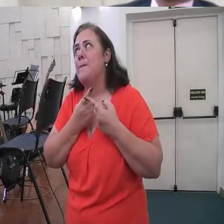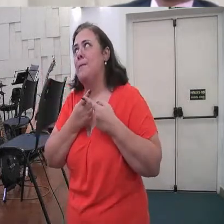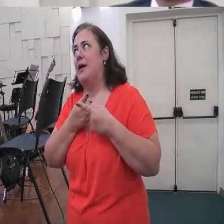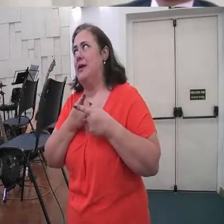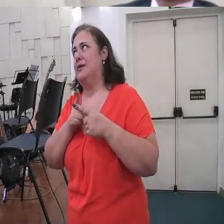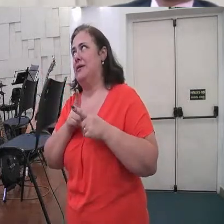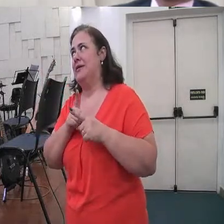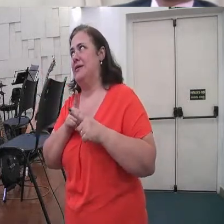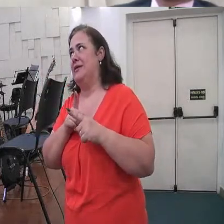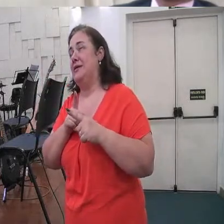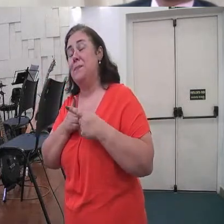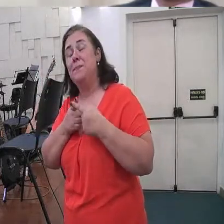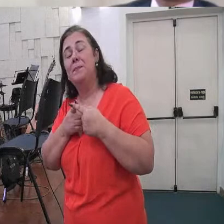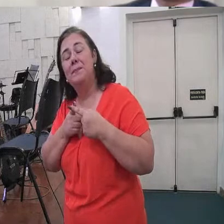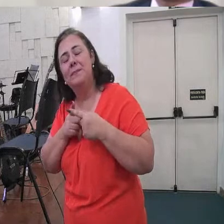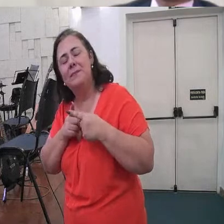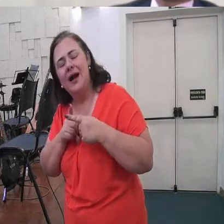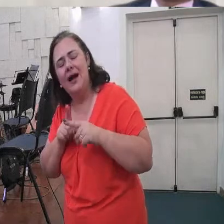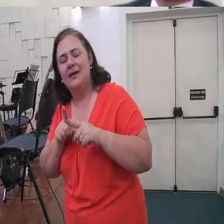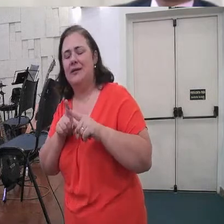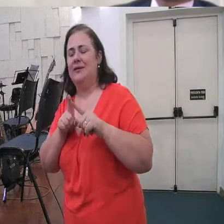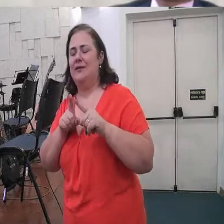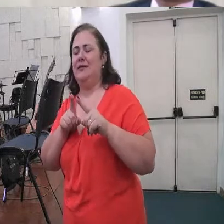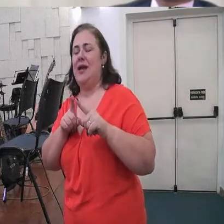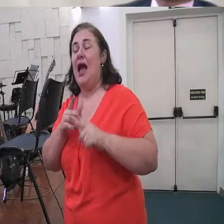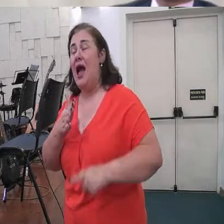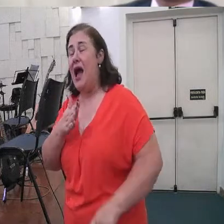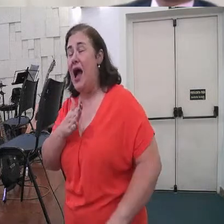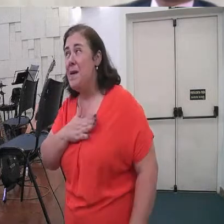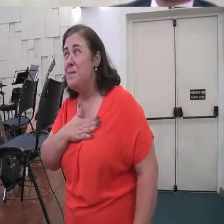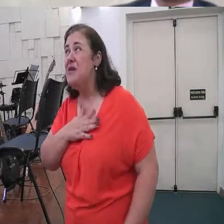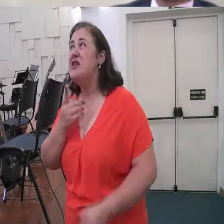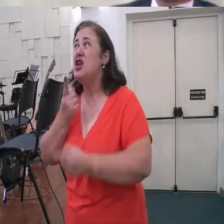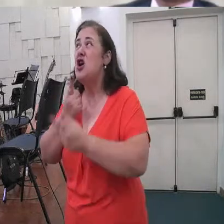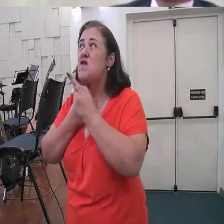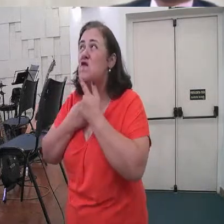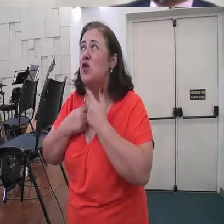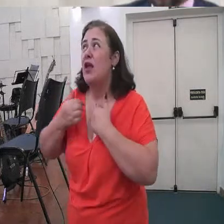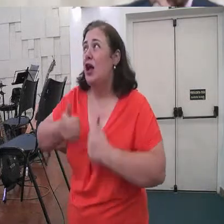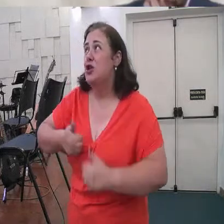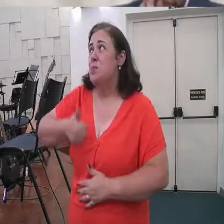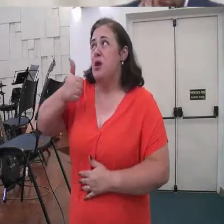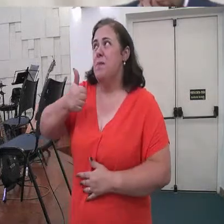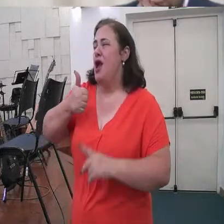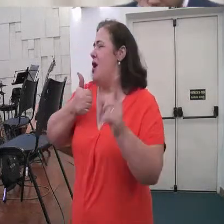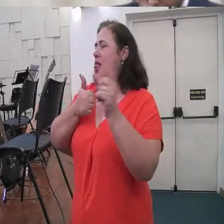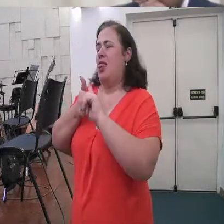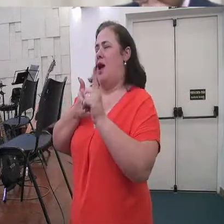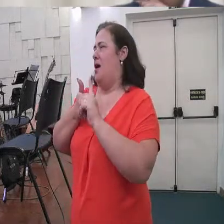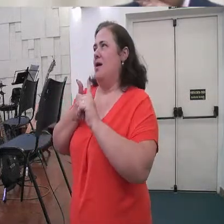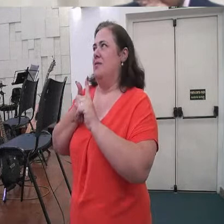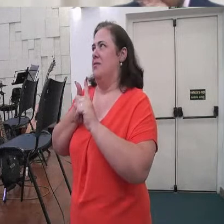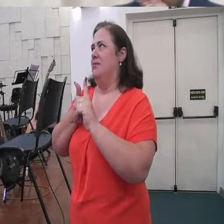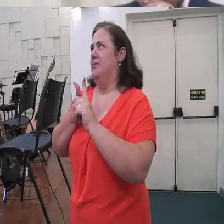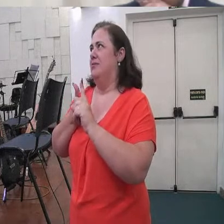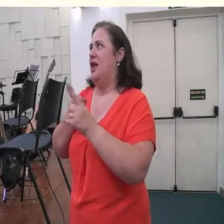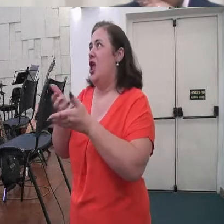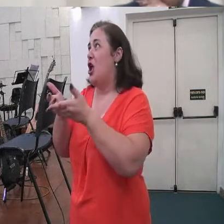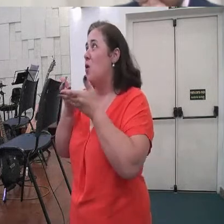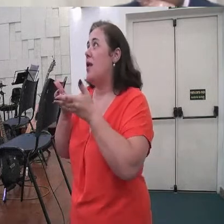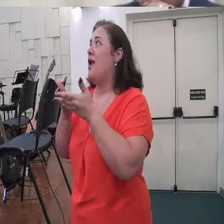tua vontade, não a minha. É a fé que Jesus Cristo nos ensina lá